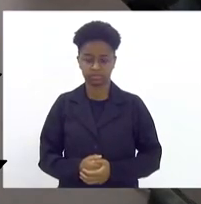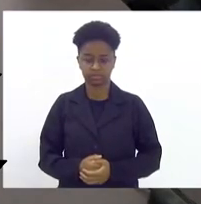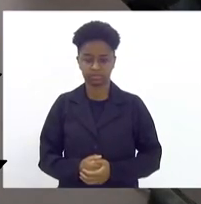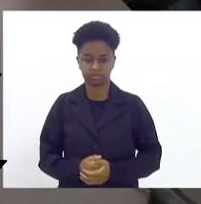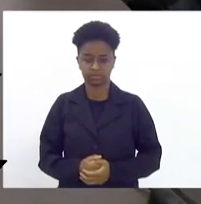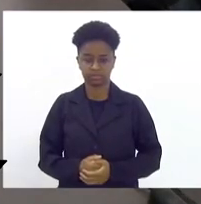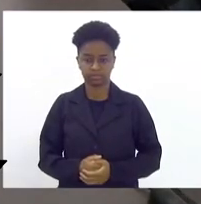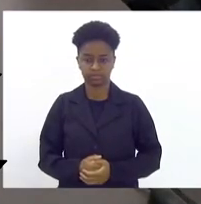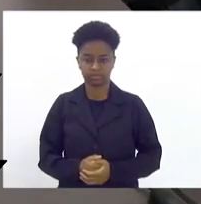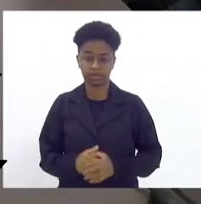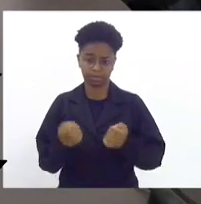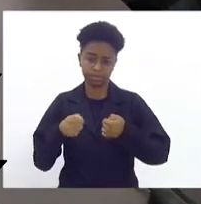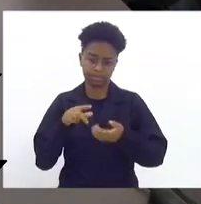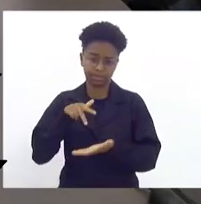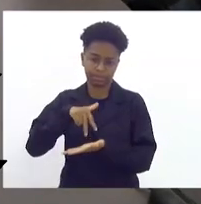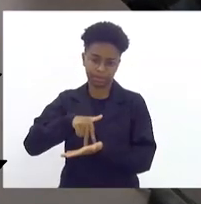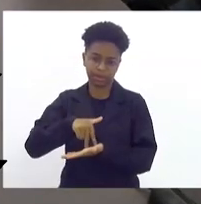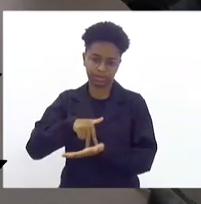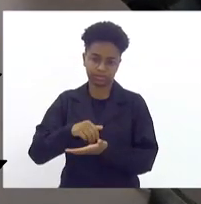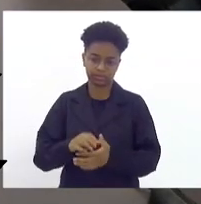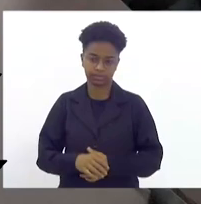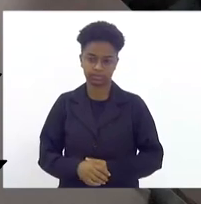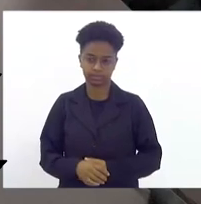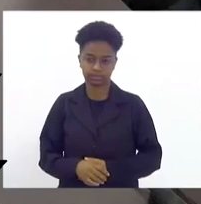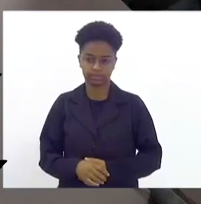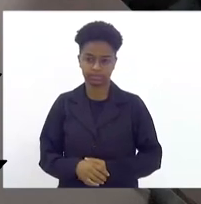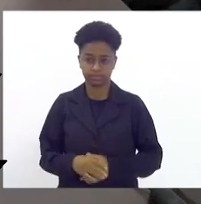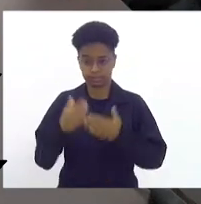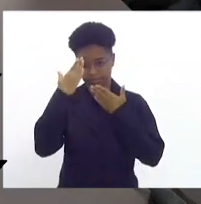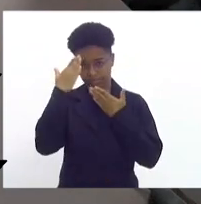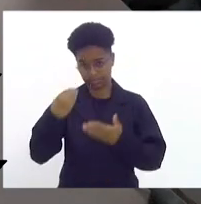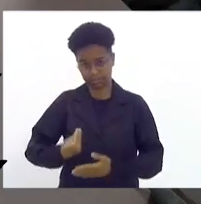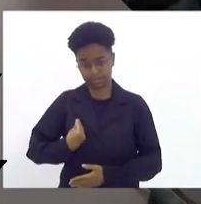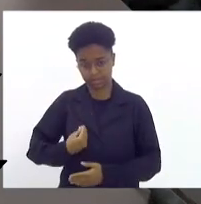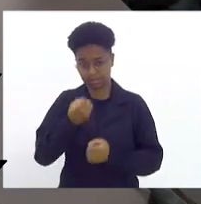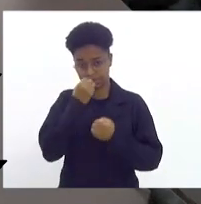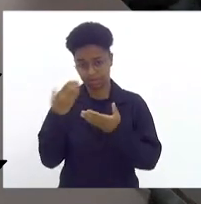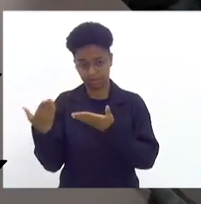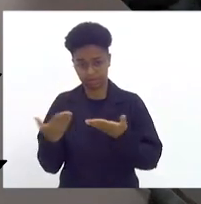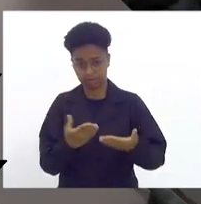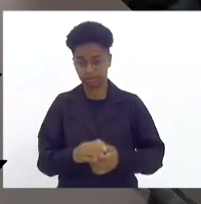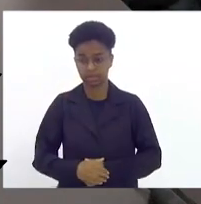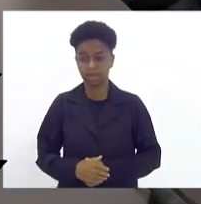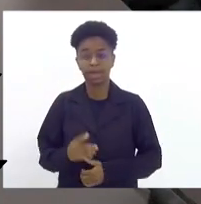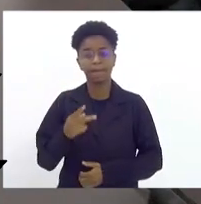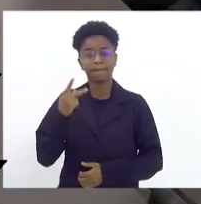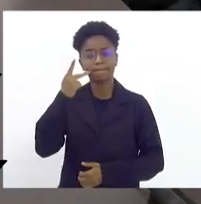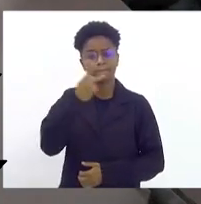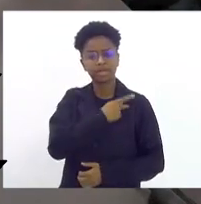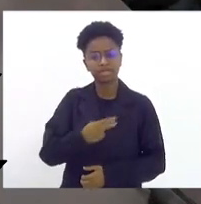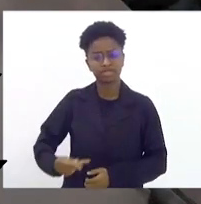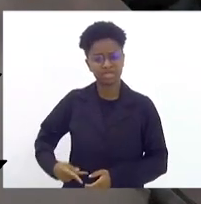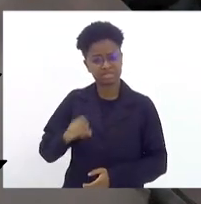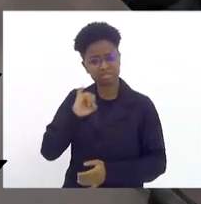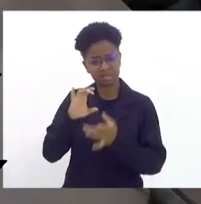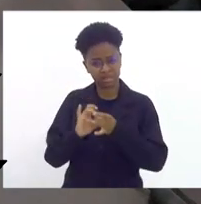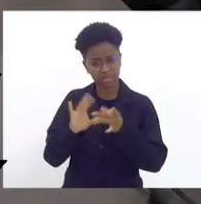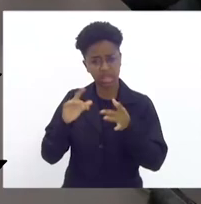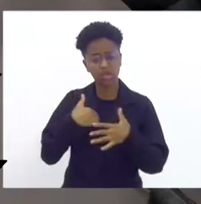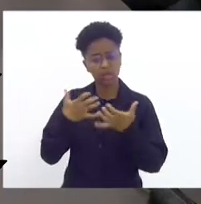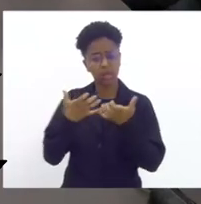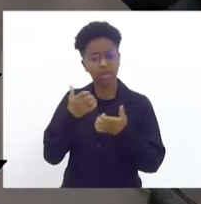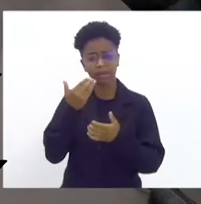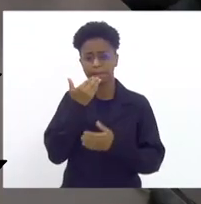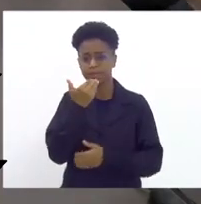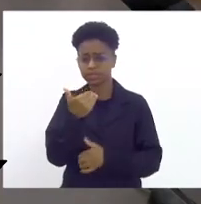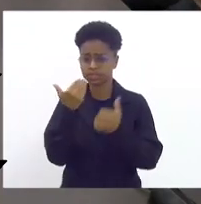Não. Tem que ser em pé. Isso, precisa ser em pé. Obrigado pela presença, Yasha. Seja muito bem-vinda. Presidente, se me permite, eu queria pedir vistas